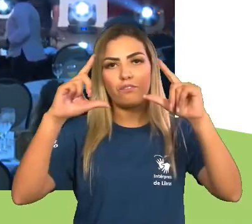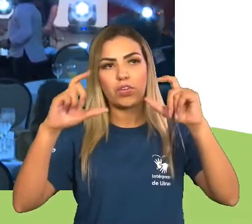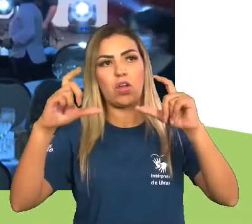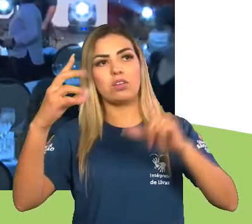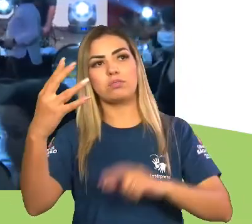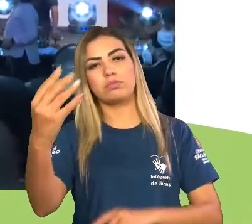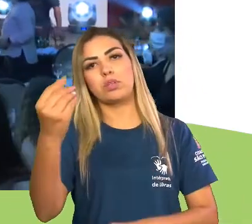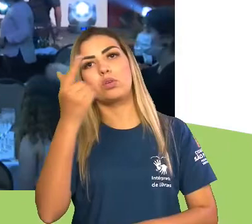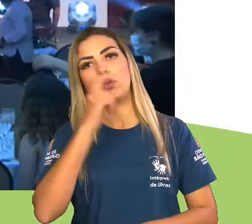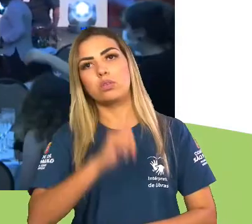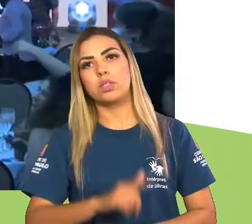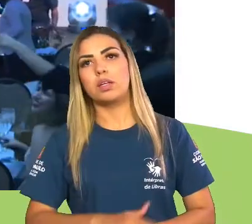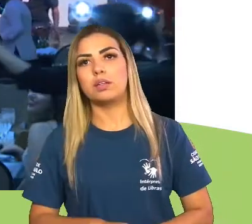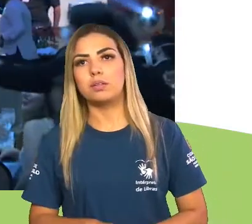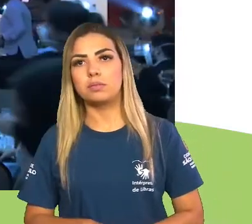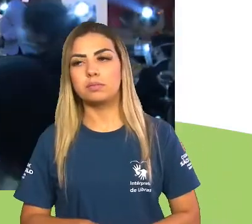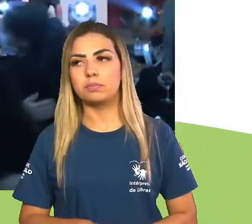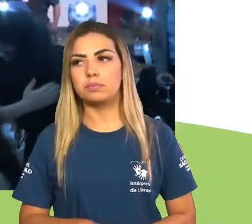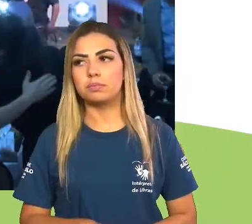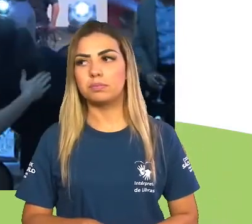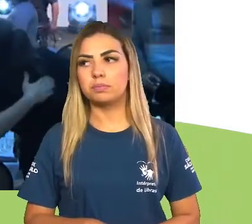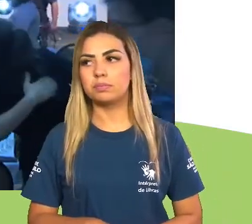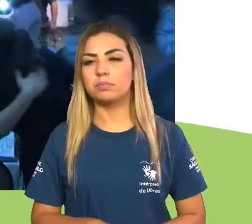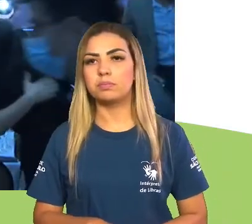uma foto.